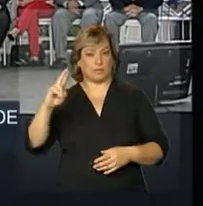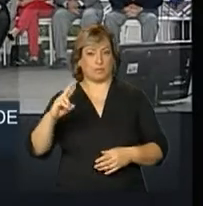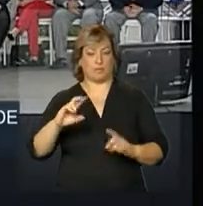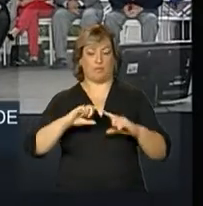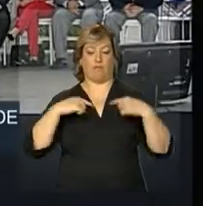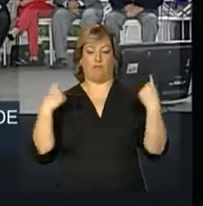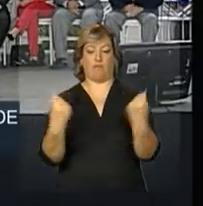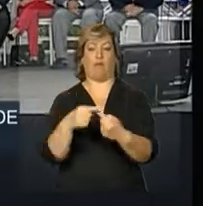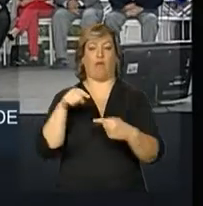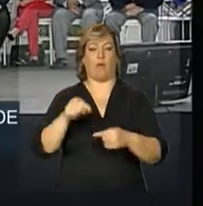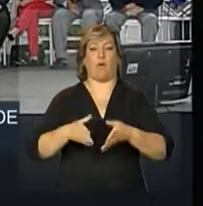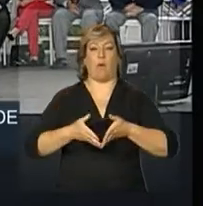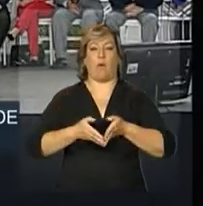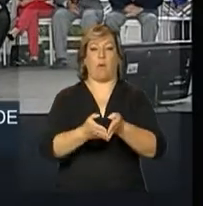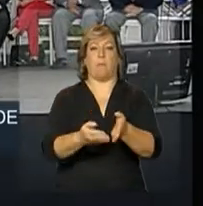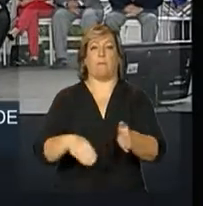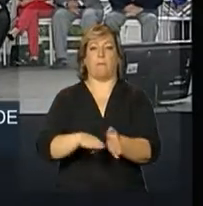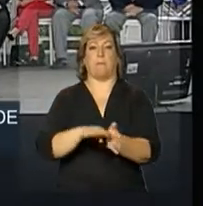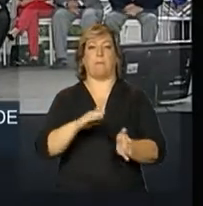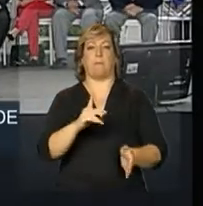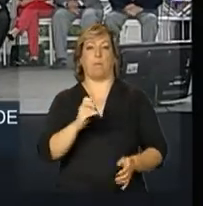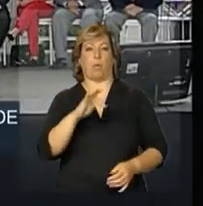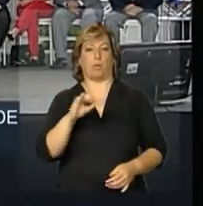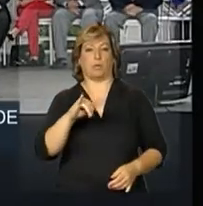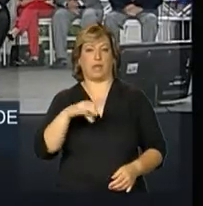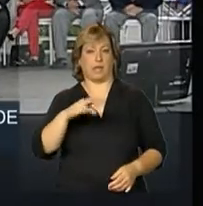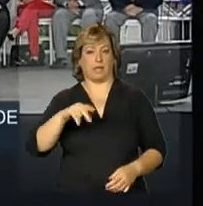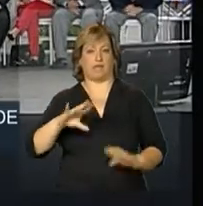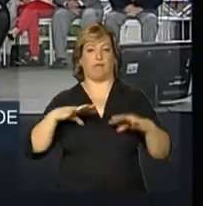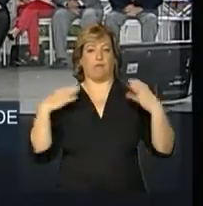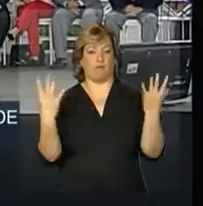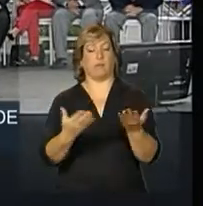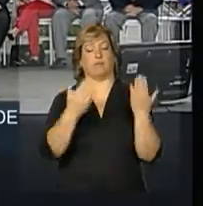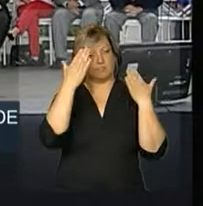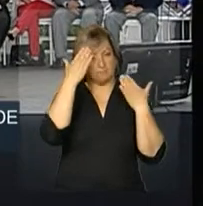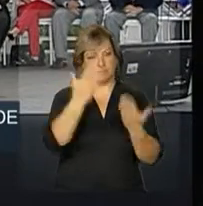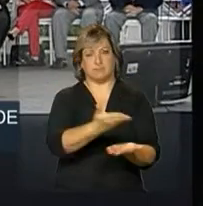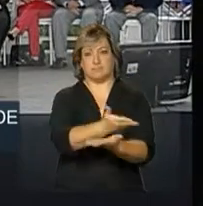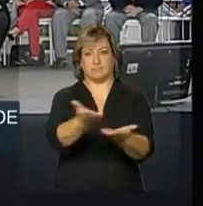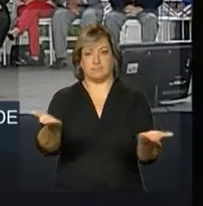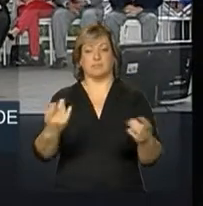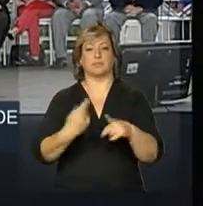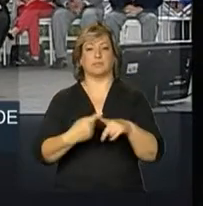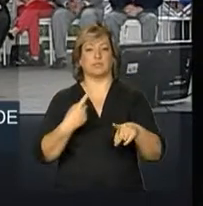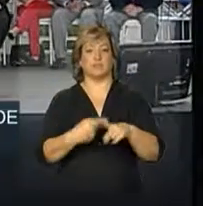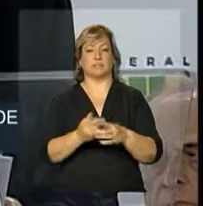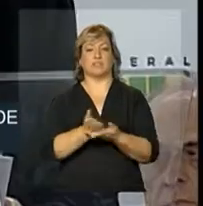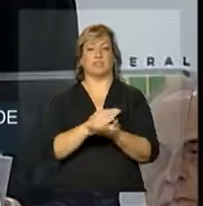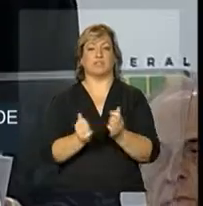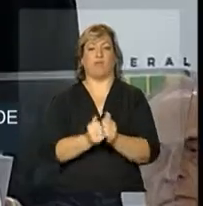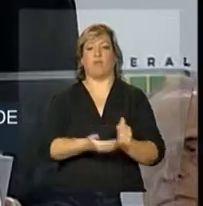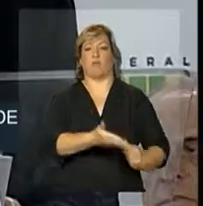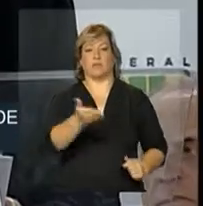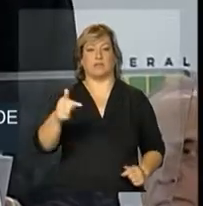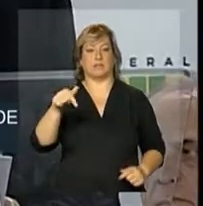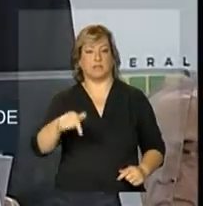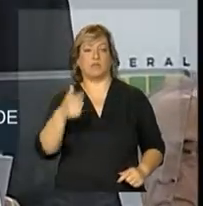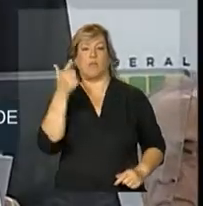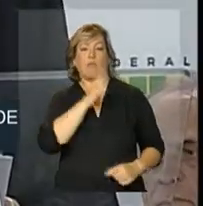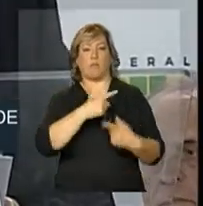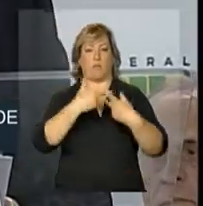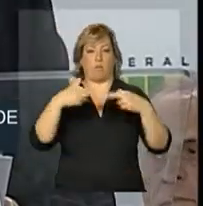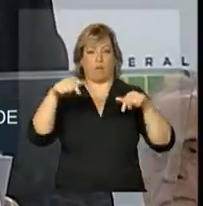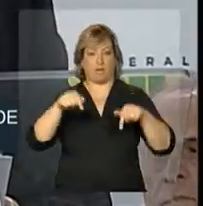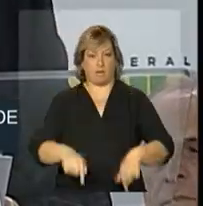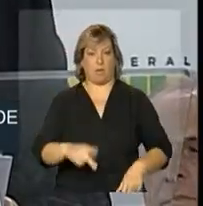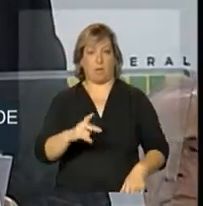do Itaqui. Dividir com vocês as conquistas do Porto do Itaqui, que é um dos mais estratégicos do Brasil, é